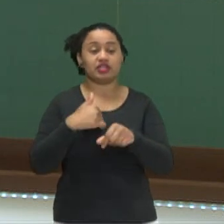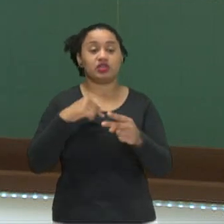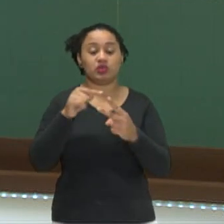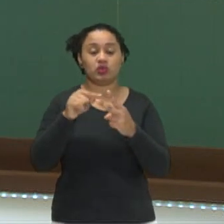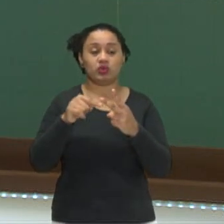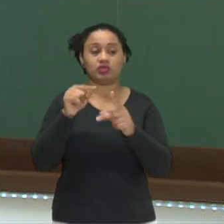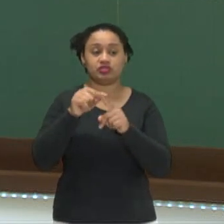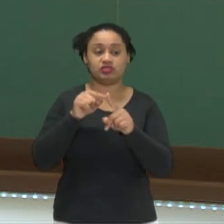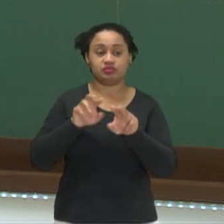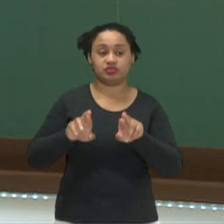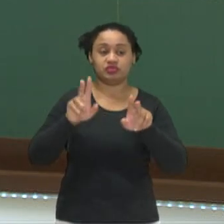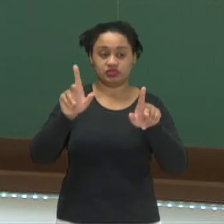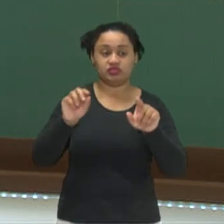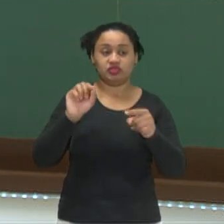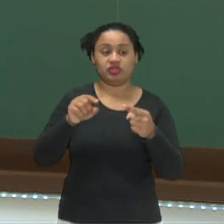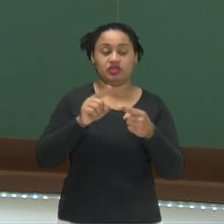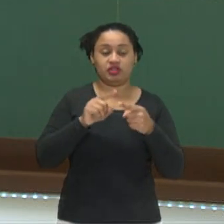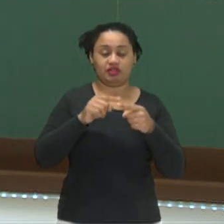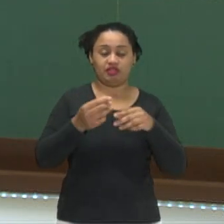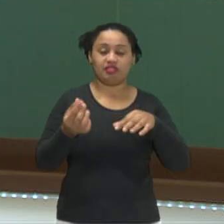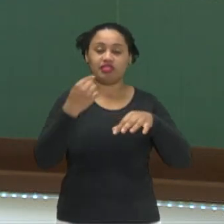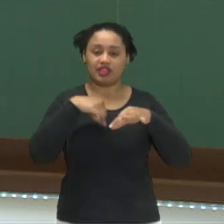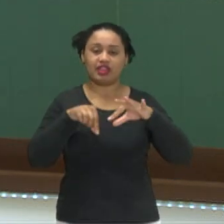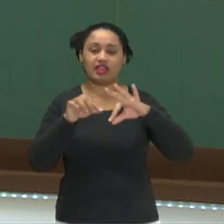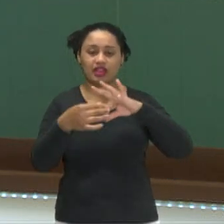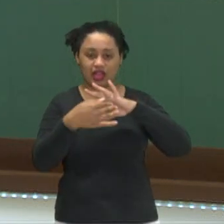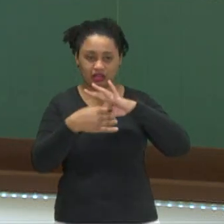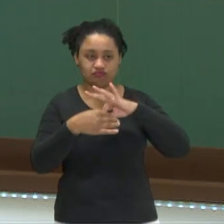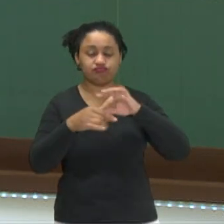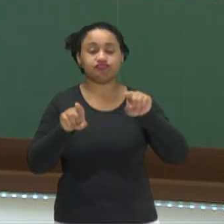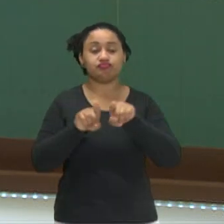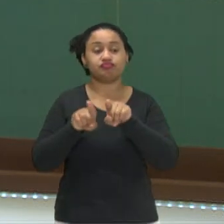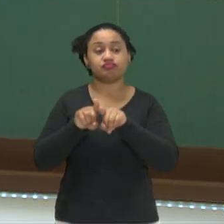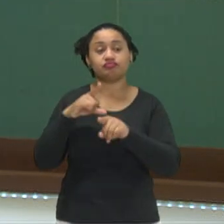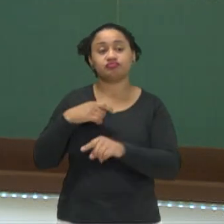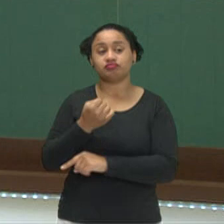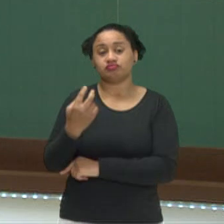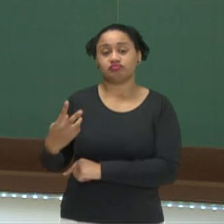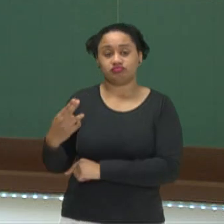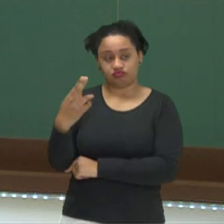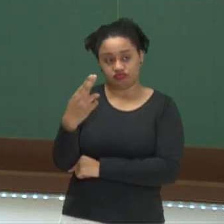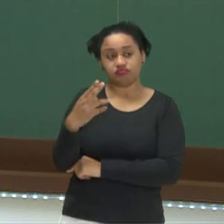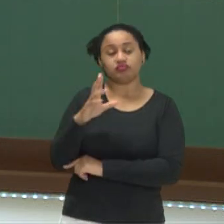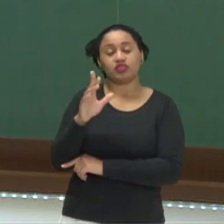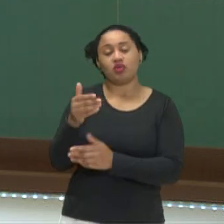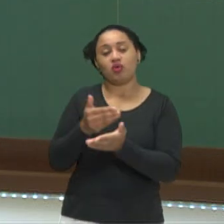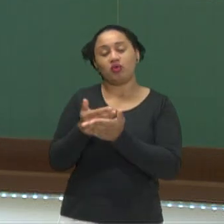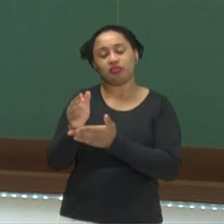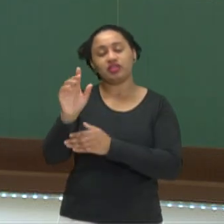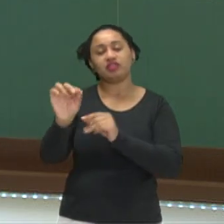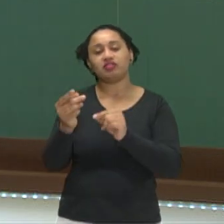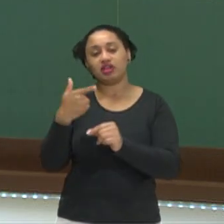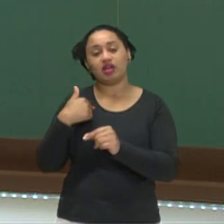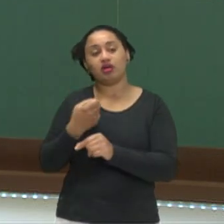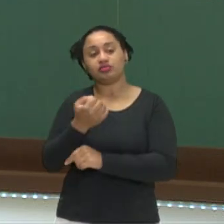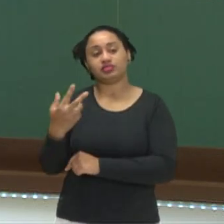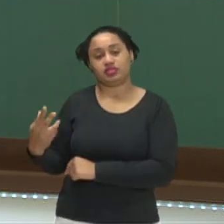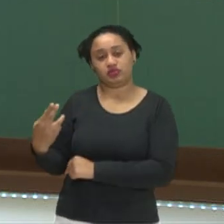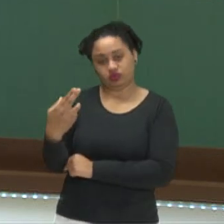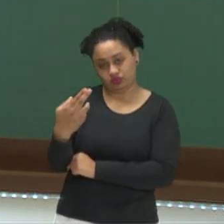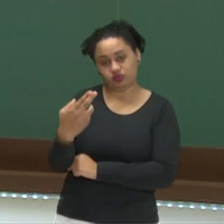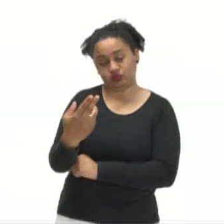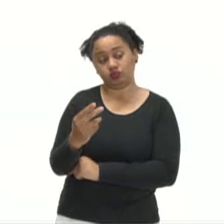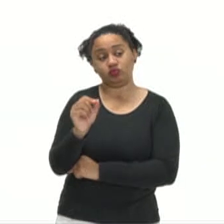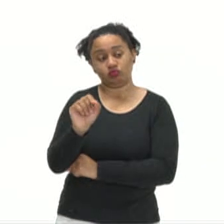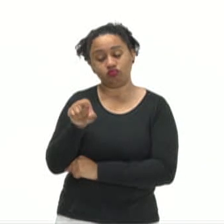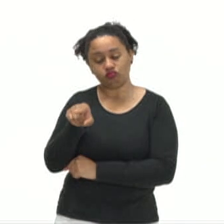tipos diferentes, os intrauterinos e os cirúrgicos, tá? Vamos começar falando dos cirúrgicos.